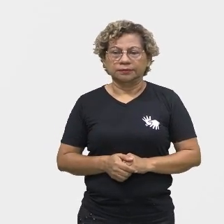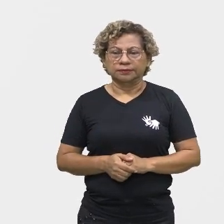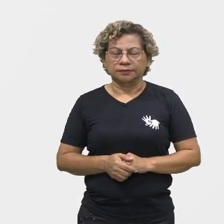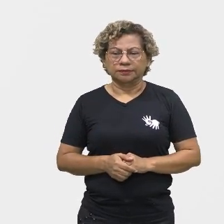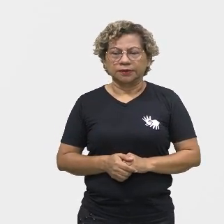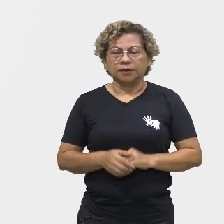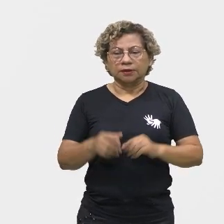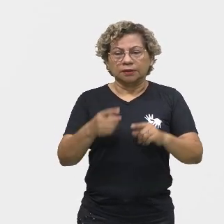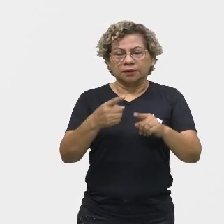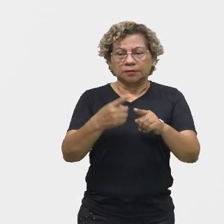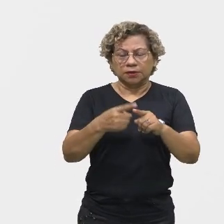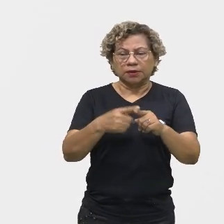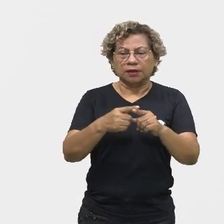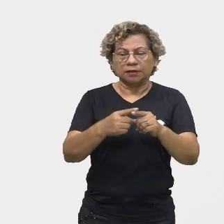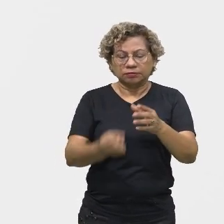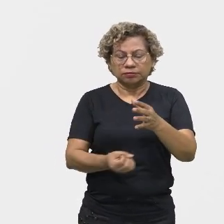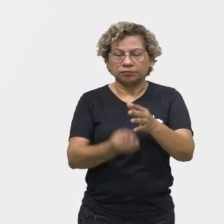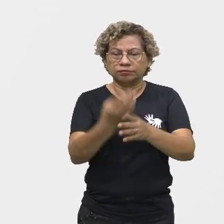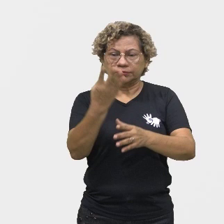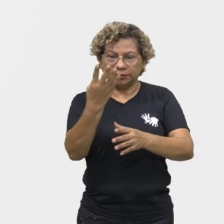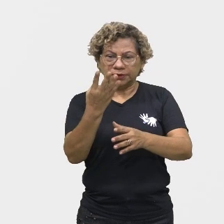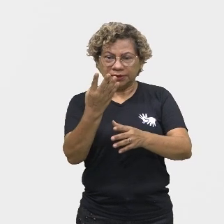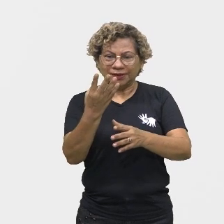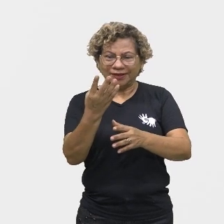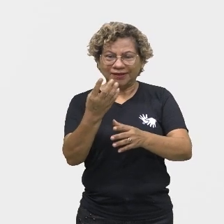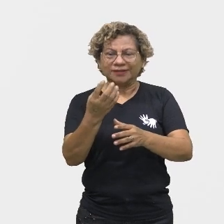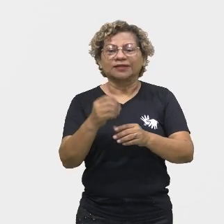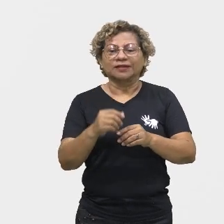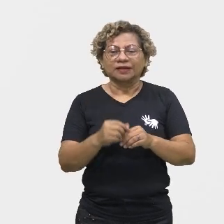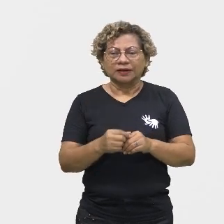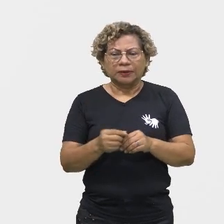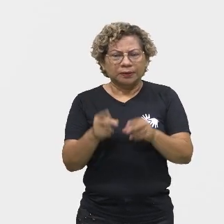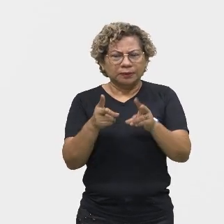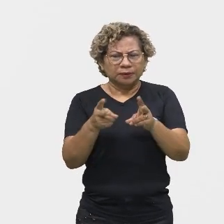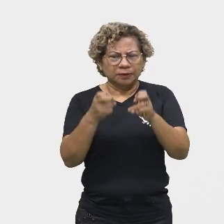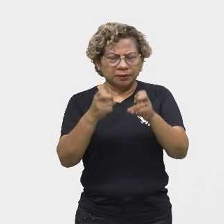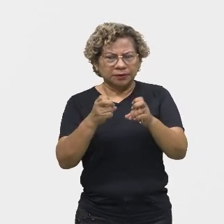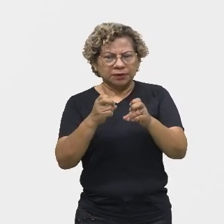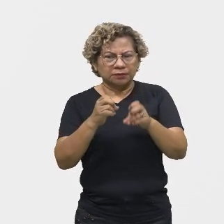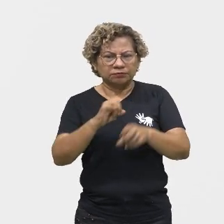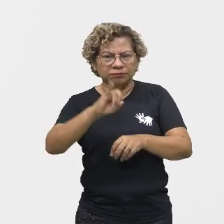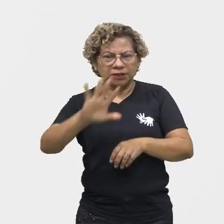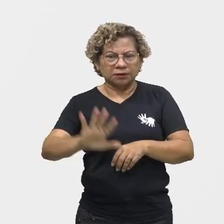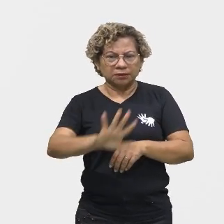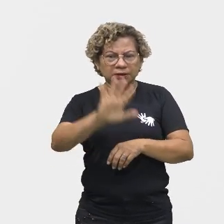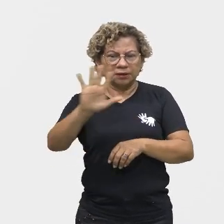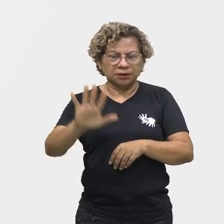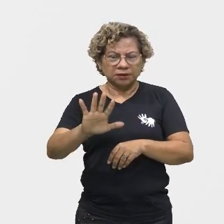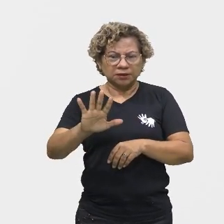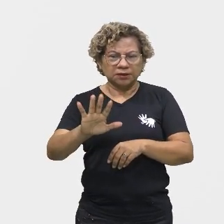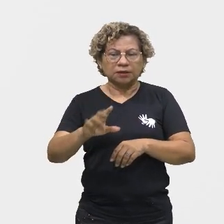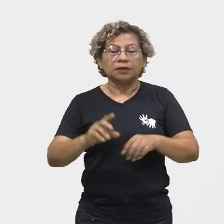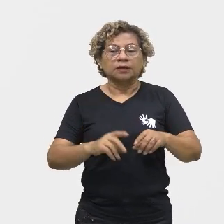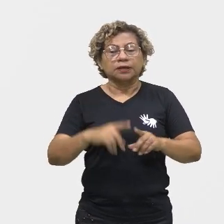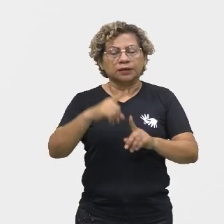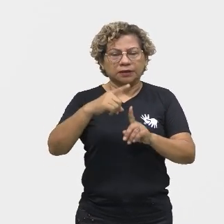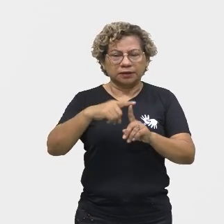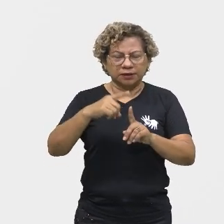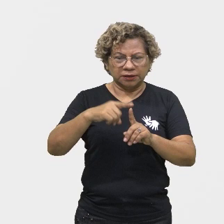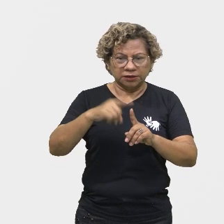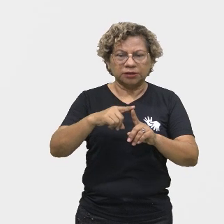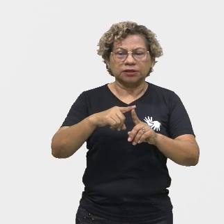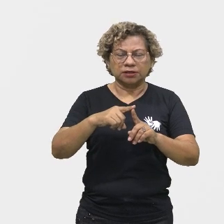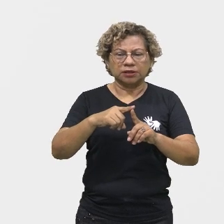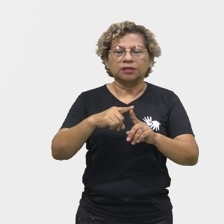das figuras geométricas. Observe a imagem e identifique qual forma geométrica